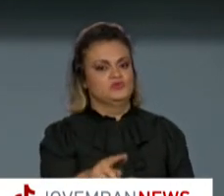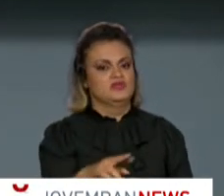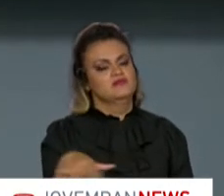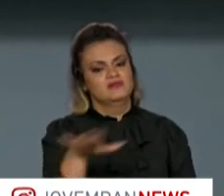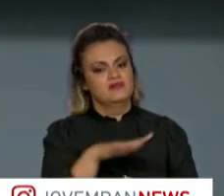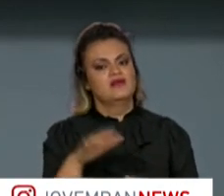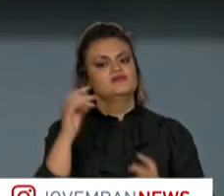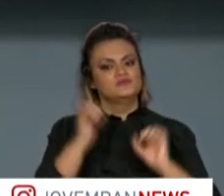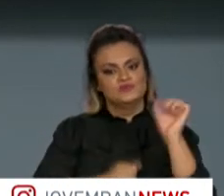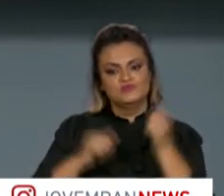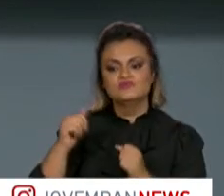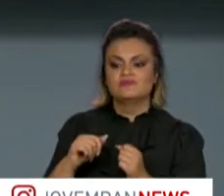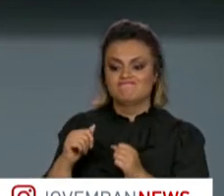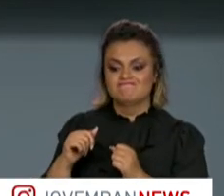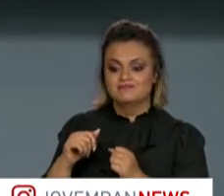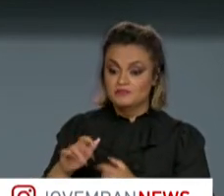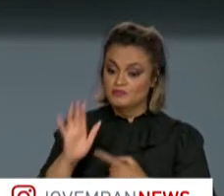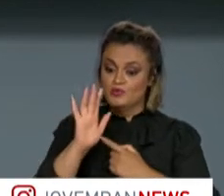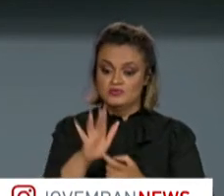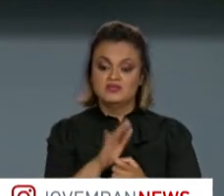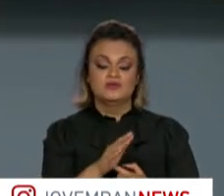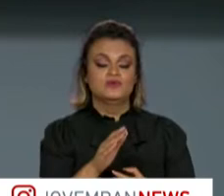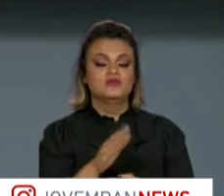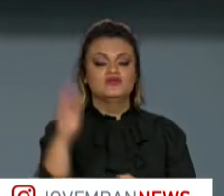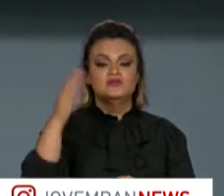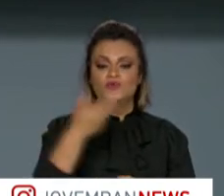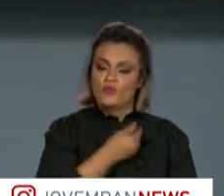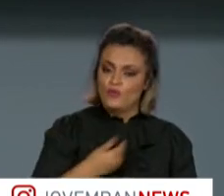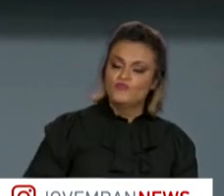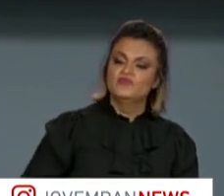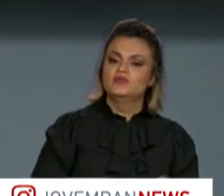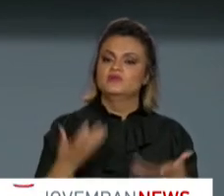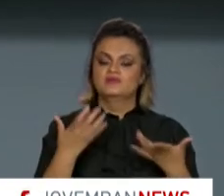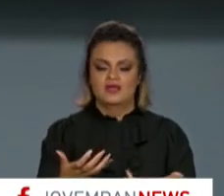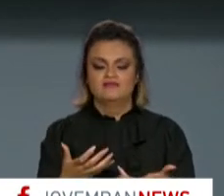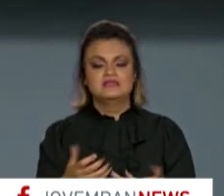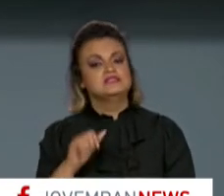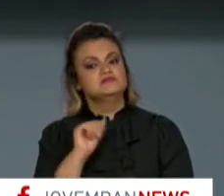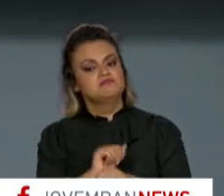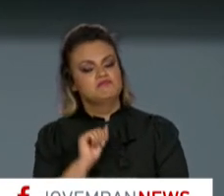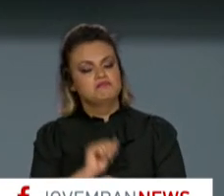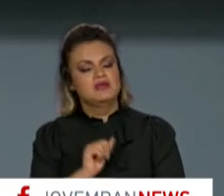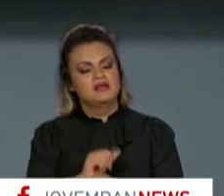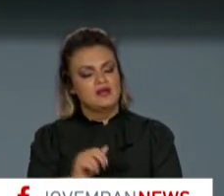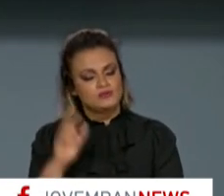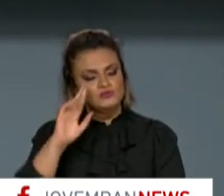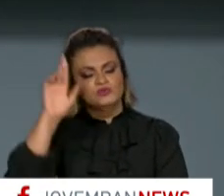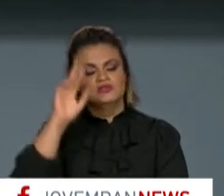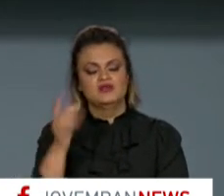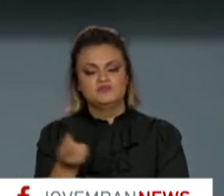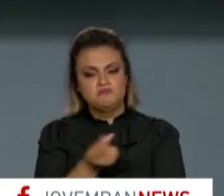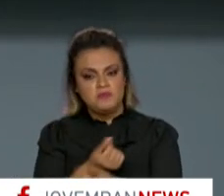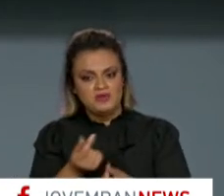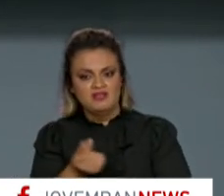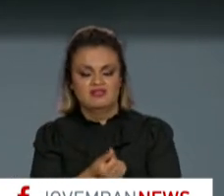setor produtivo de que o governo vai fazer a sua parte, esperando que a autoridade monetária